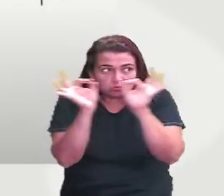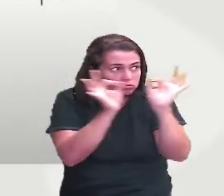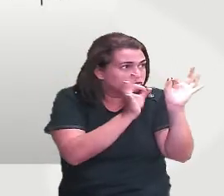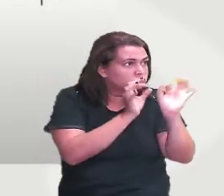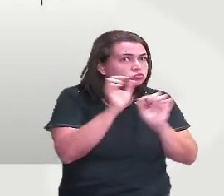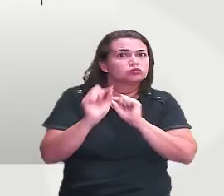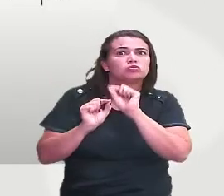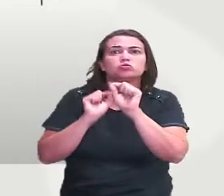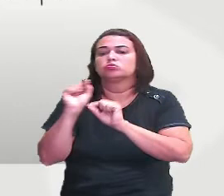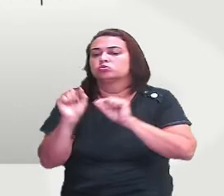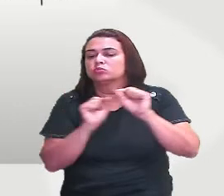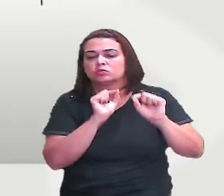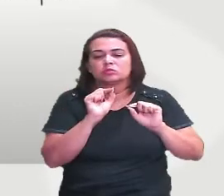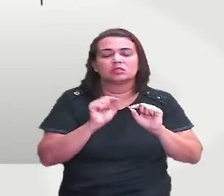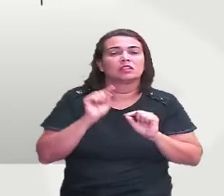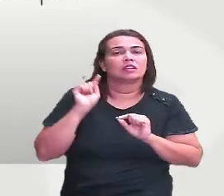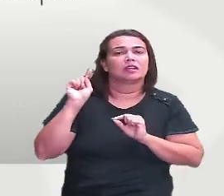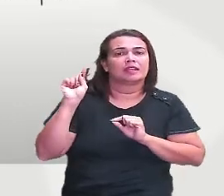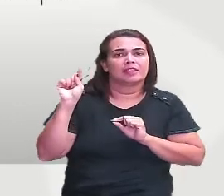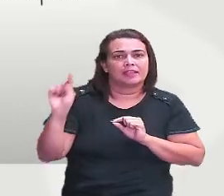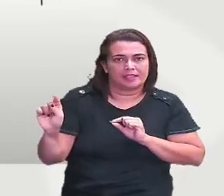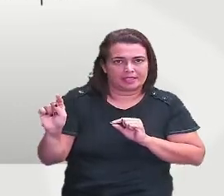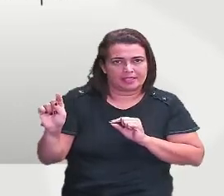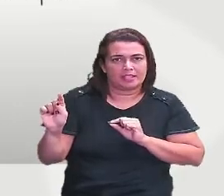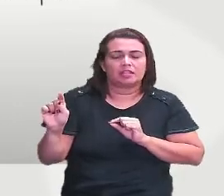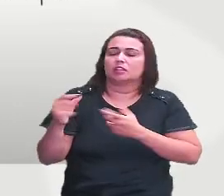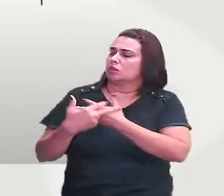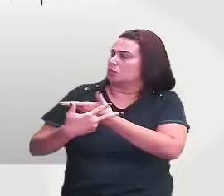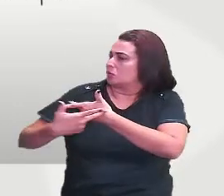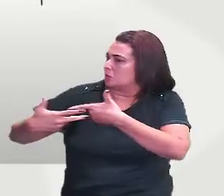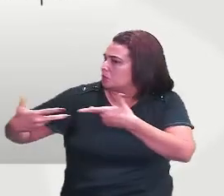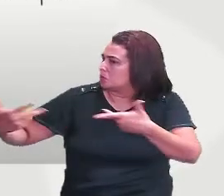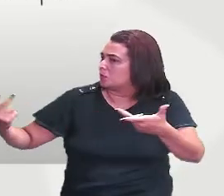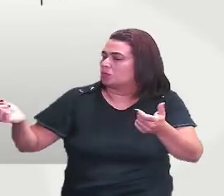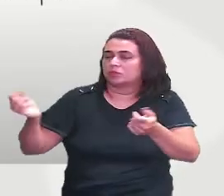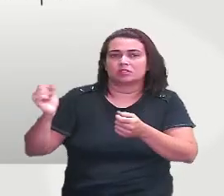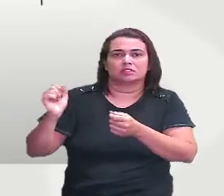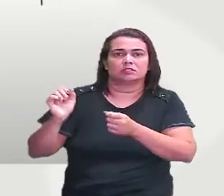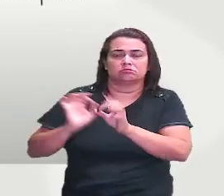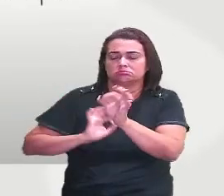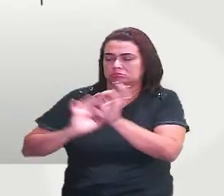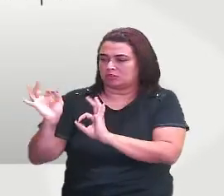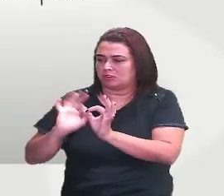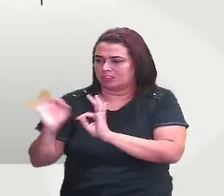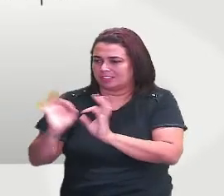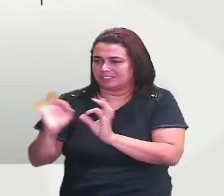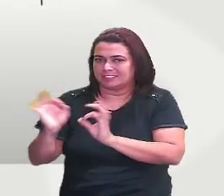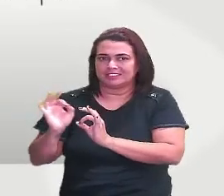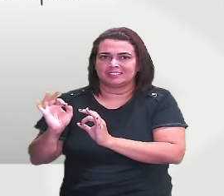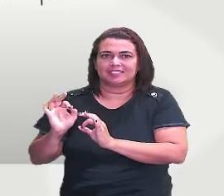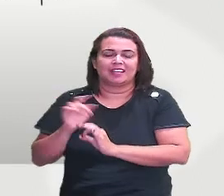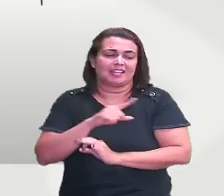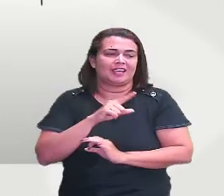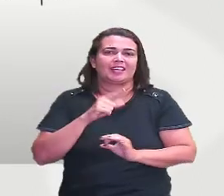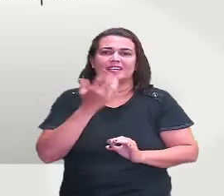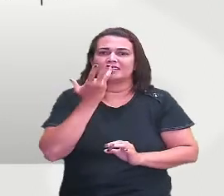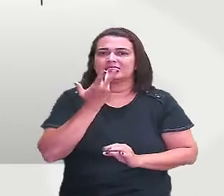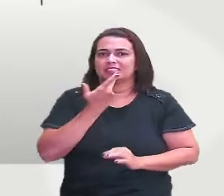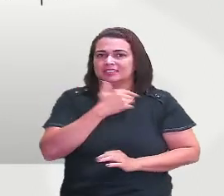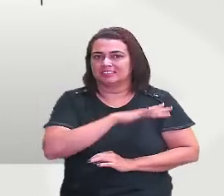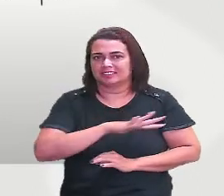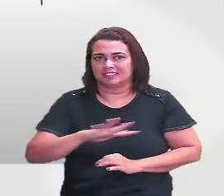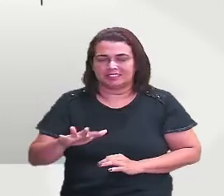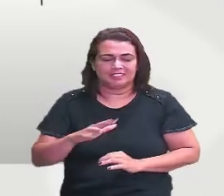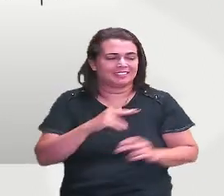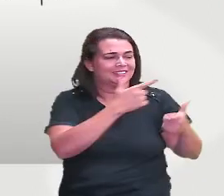Do que ele faz, nenhum outro é capaz. Para ver as crianças sorrirem, na Páscoa,